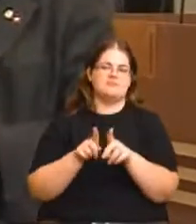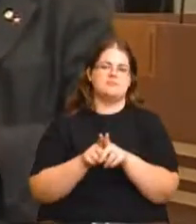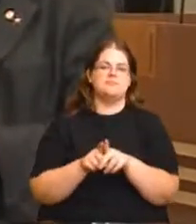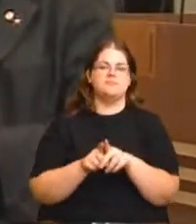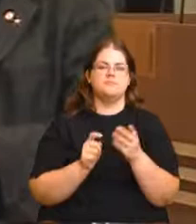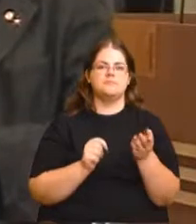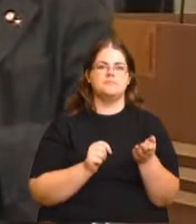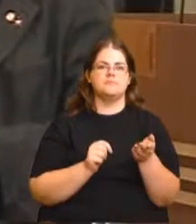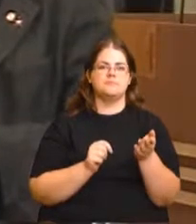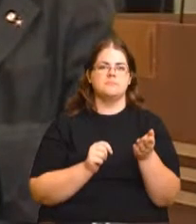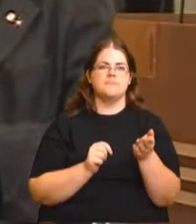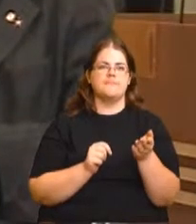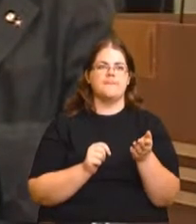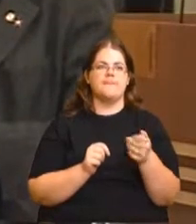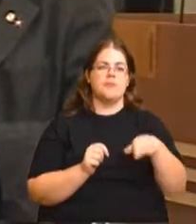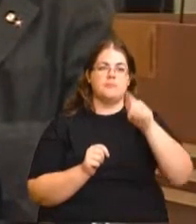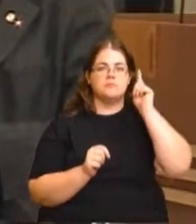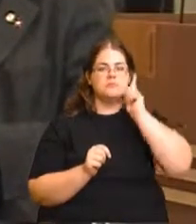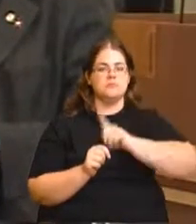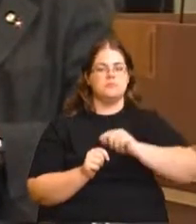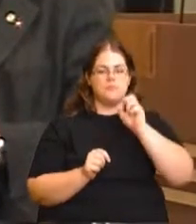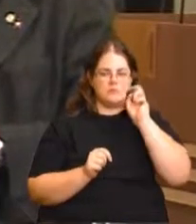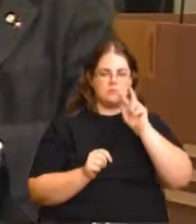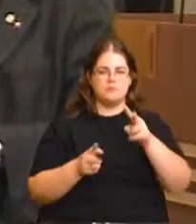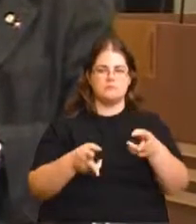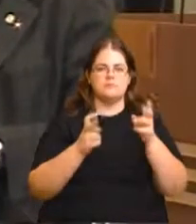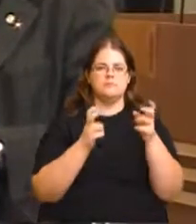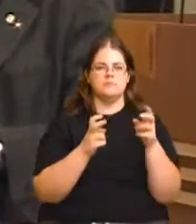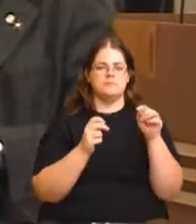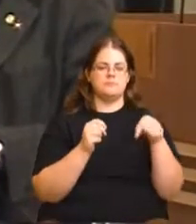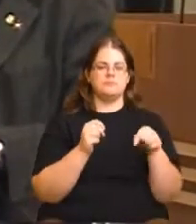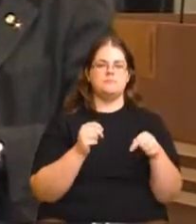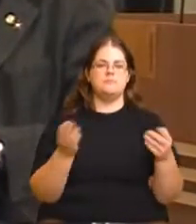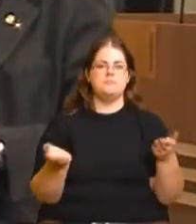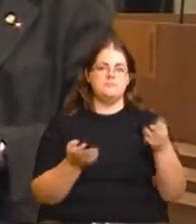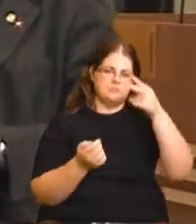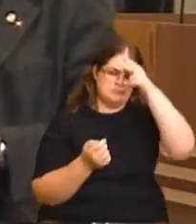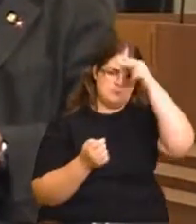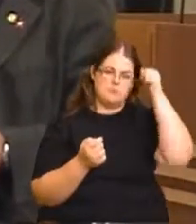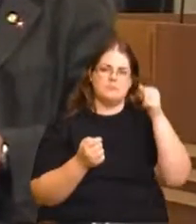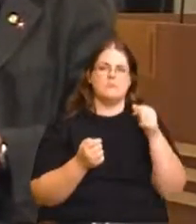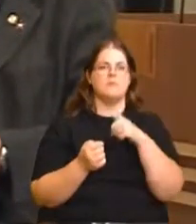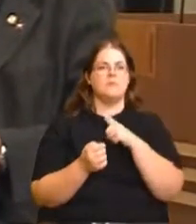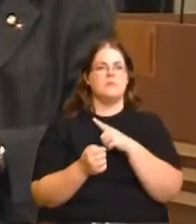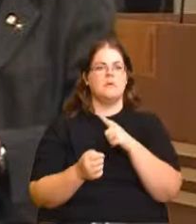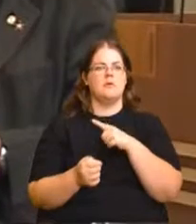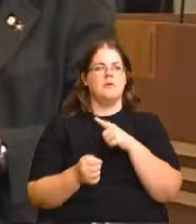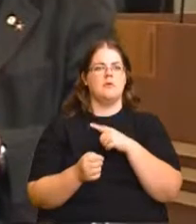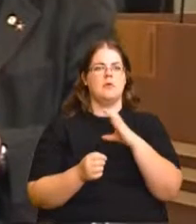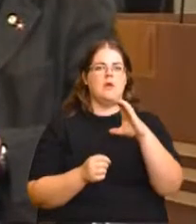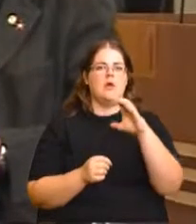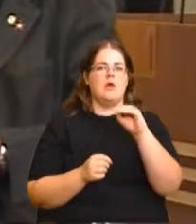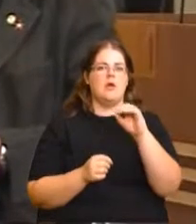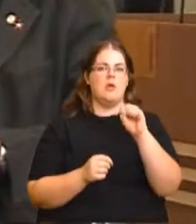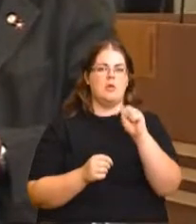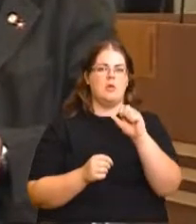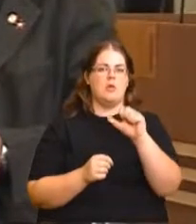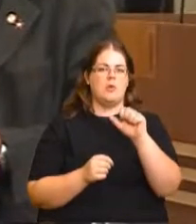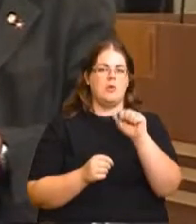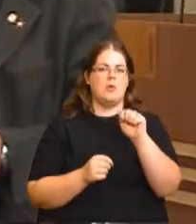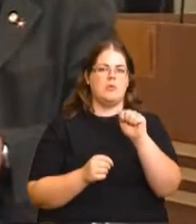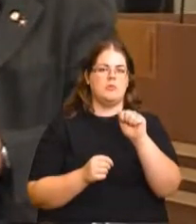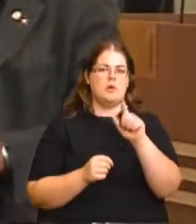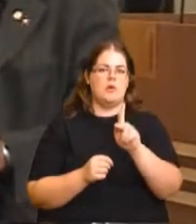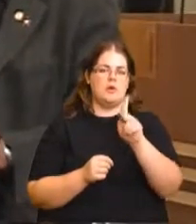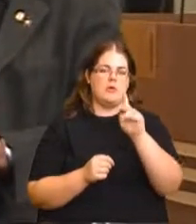outro fator que tem, que a gente já conseguiu acompanhar nessa gestão, é que eles reativaram as COSACs, chamadas COSACs,